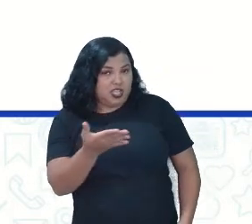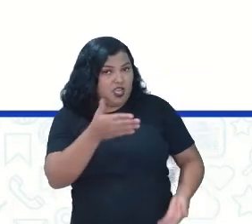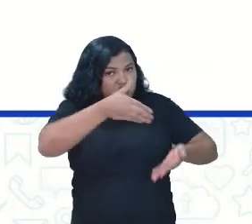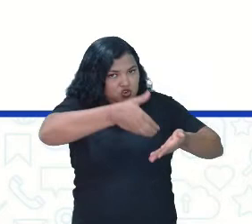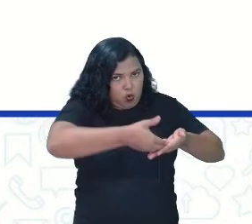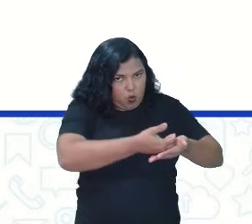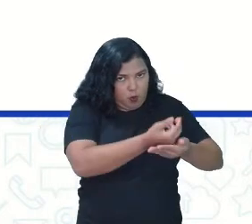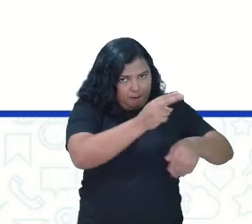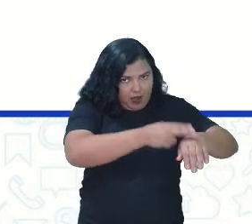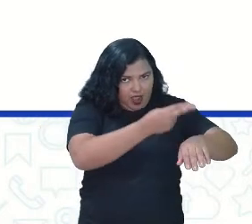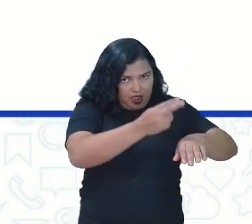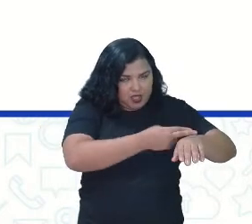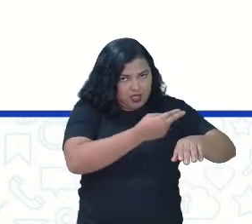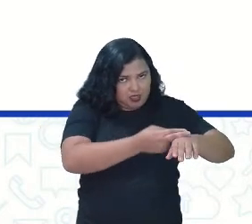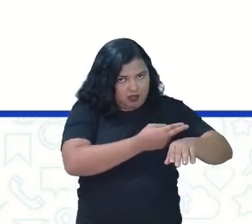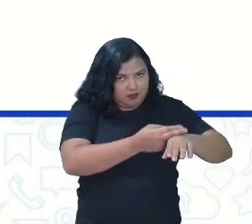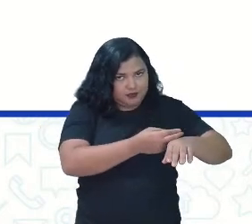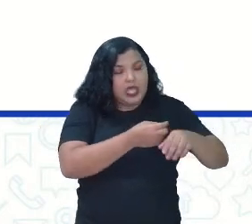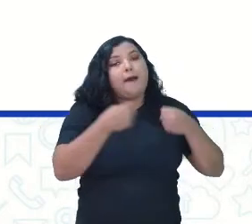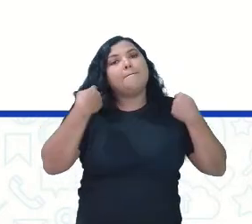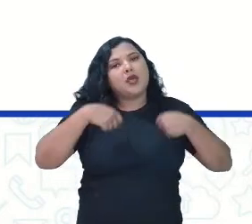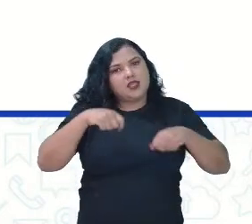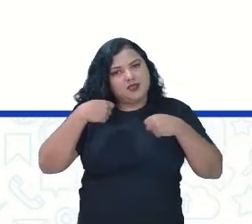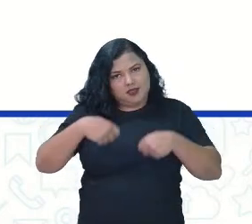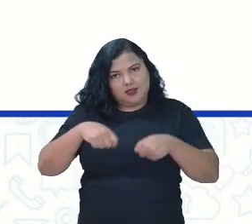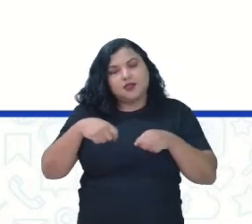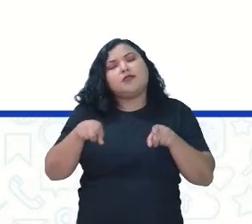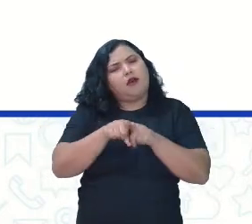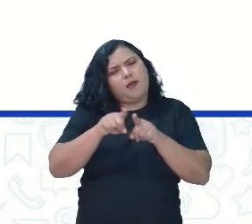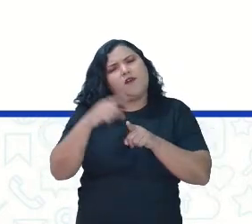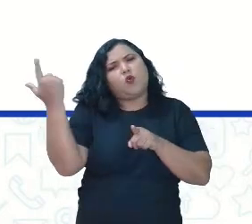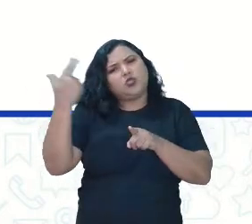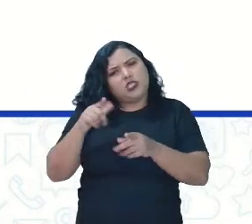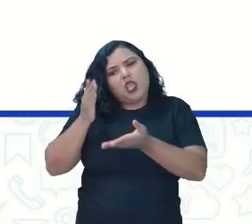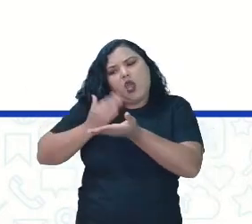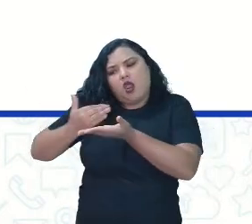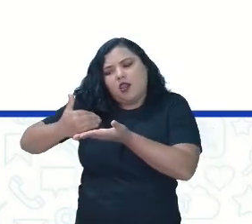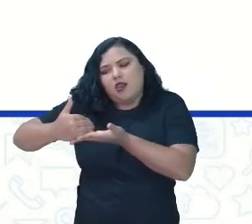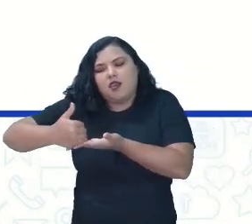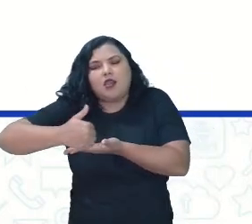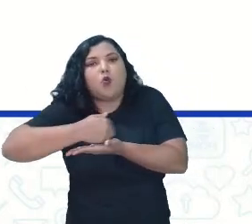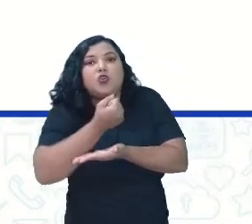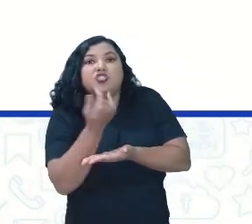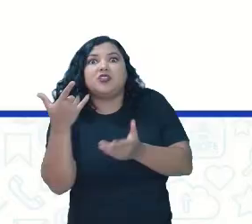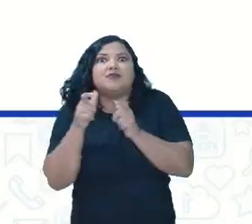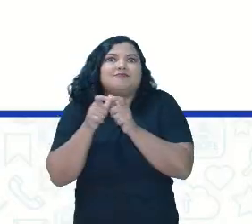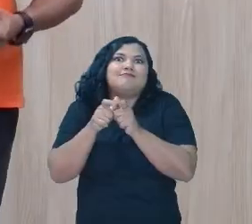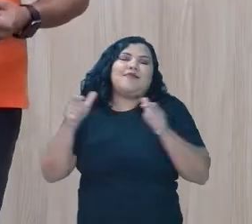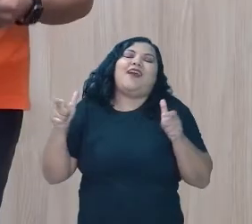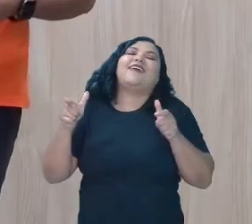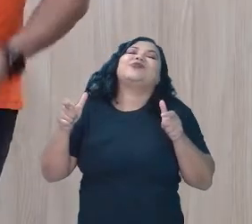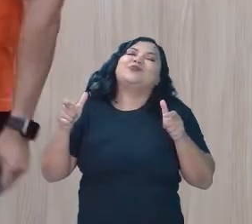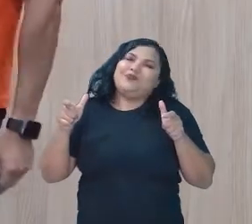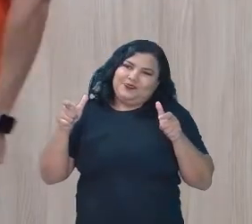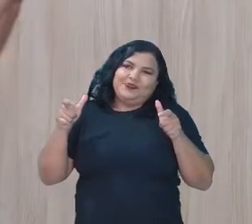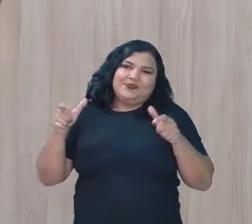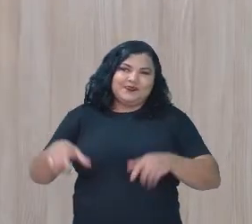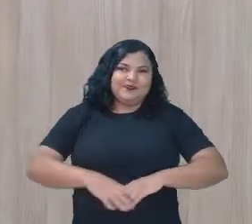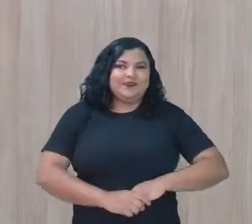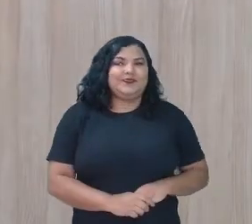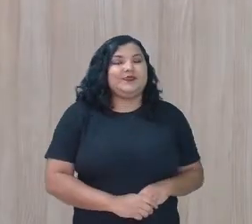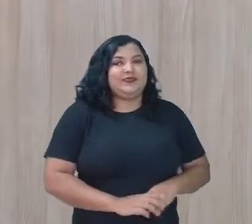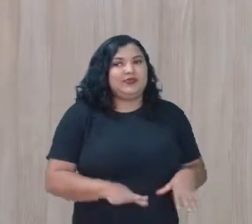quantidade de colheres de sopa de margarina, claro que eu vou conseguir produzir uma quantidade maior de